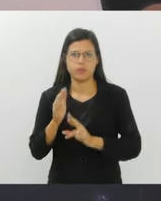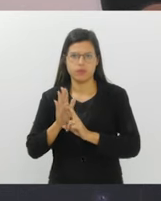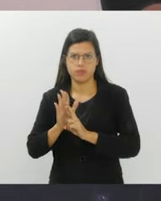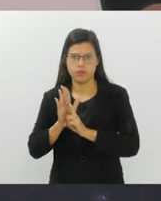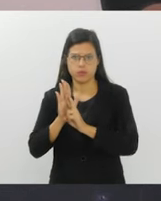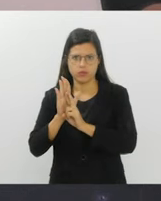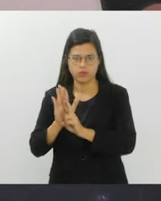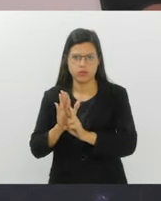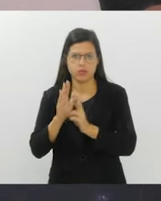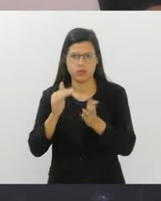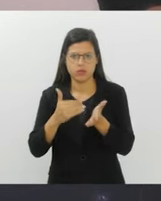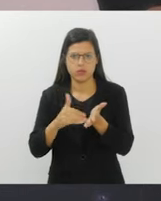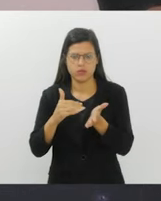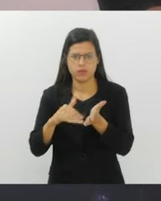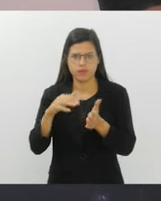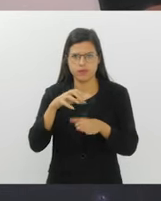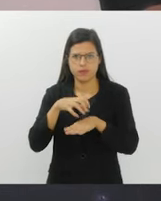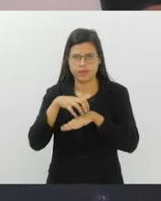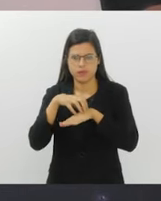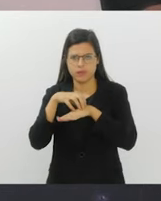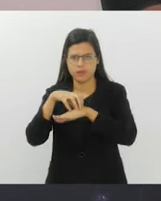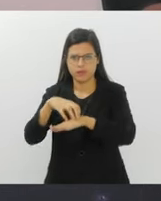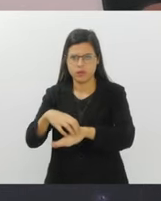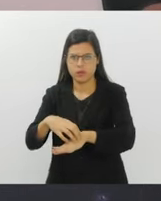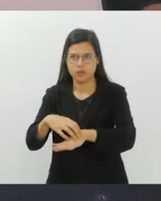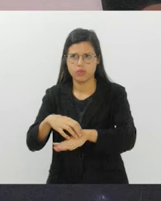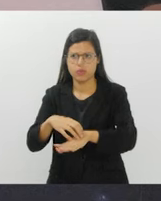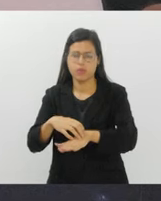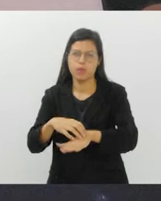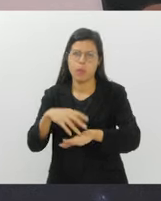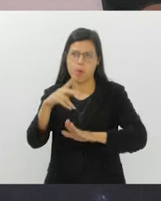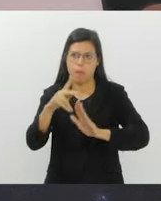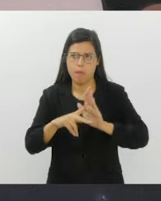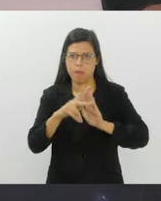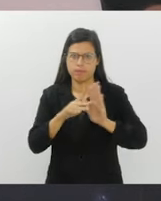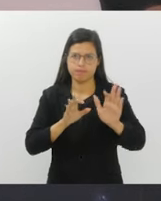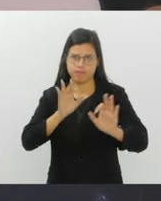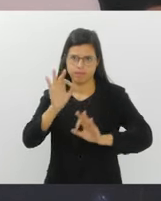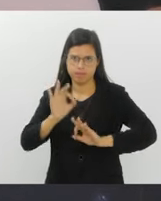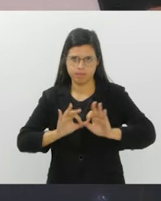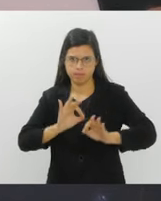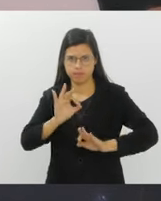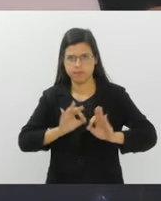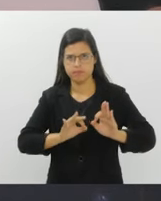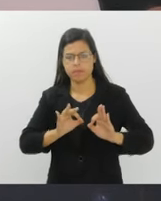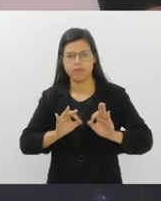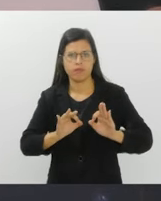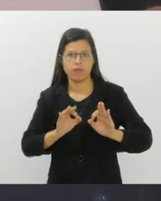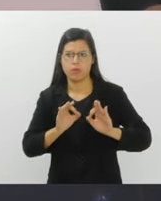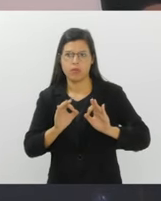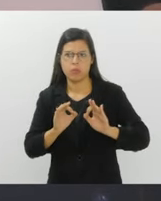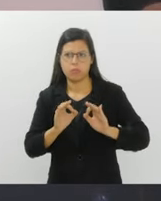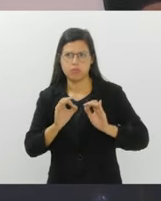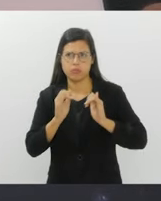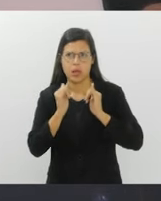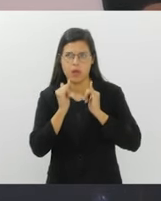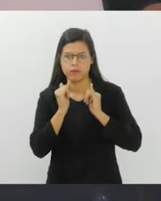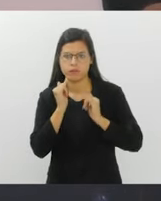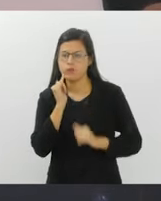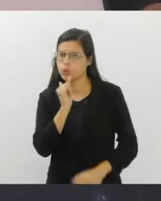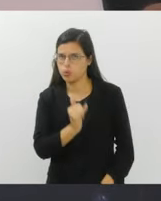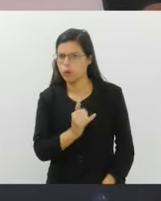Transportes o plano de contingência. Ele não nos informou que existia